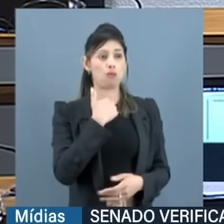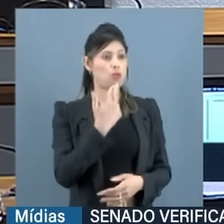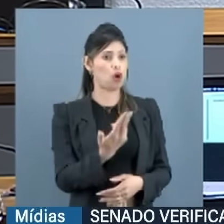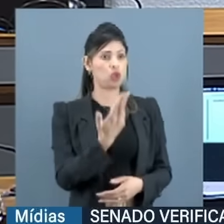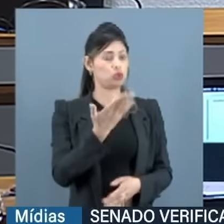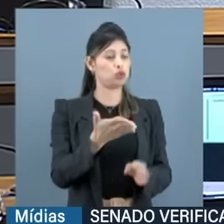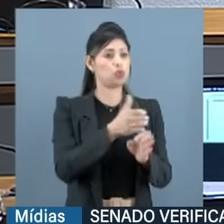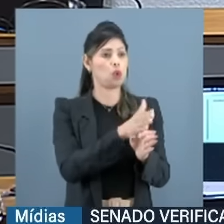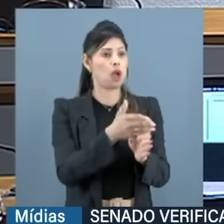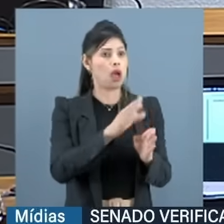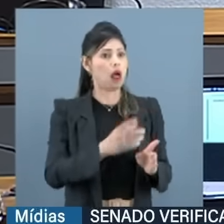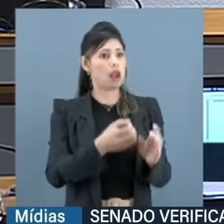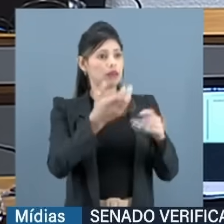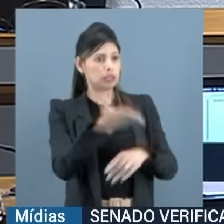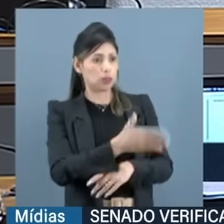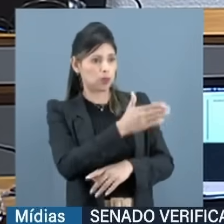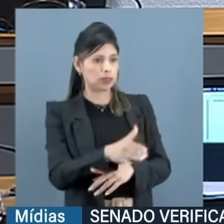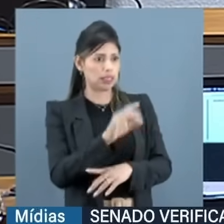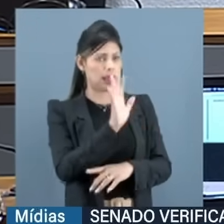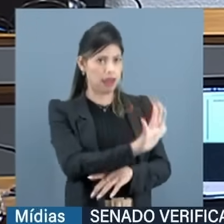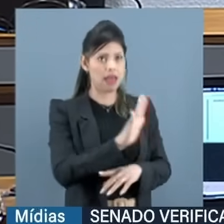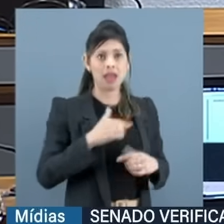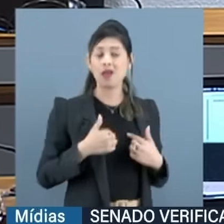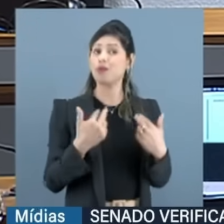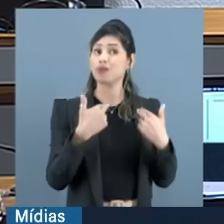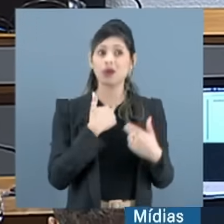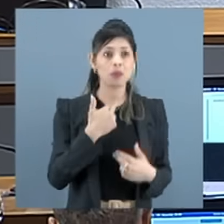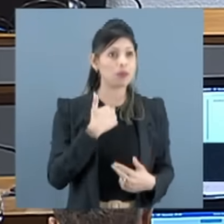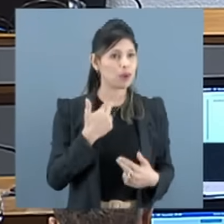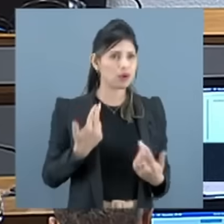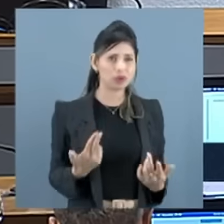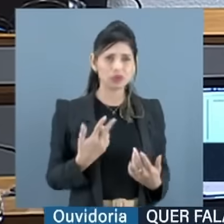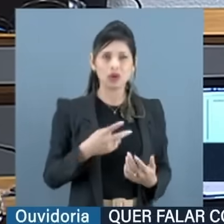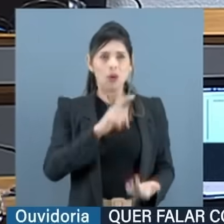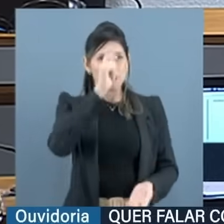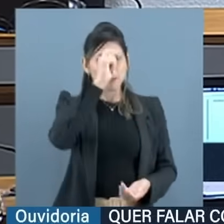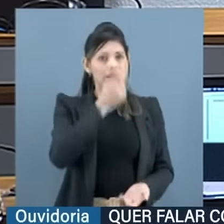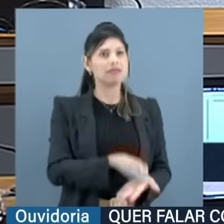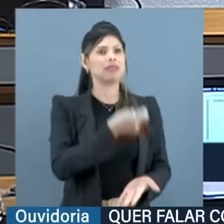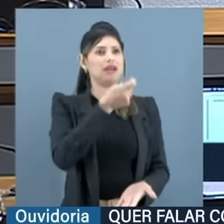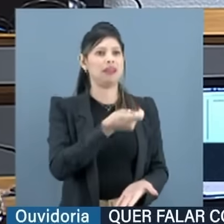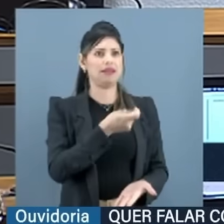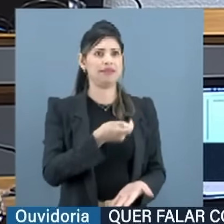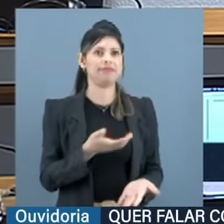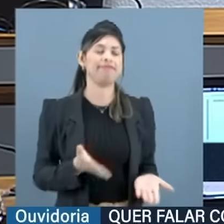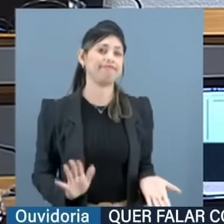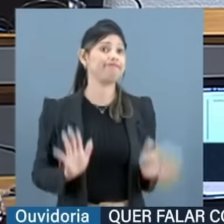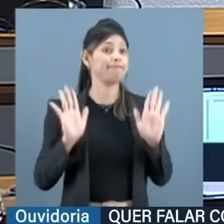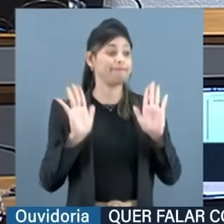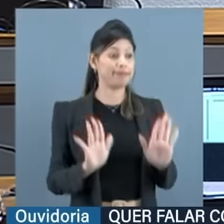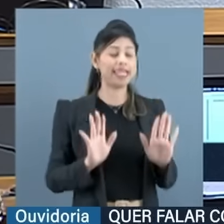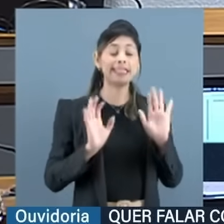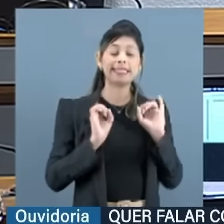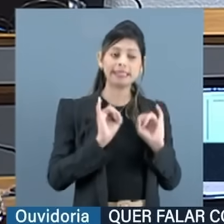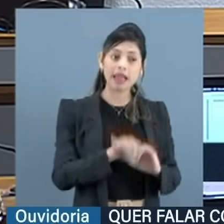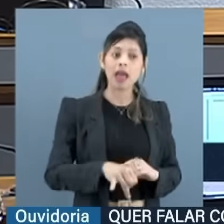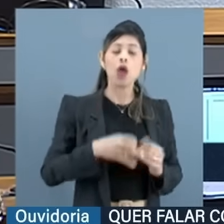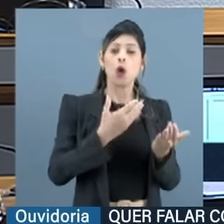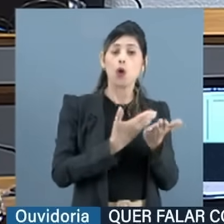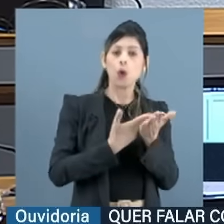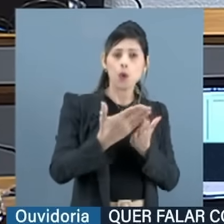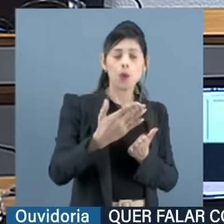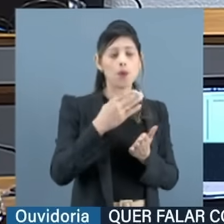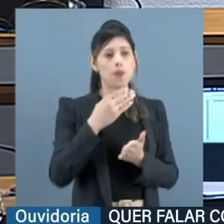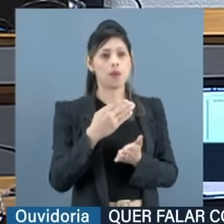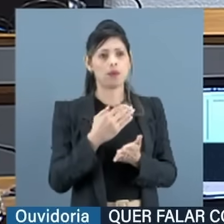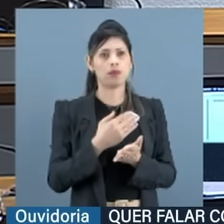não posso me arvorar a tomar para mim poderes que eu não tenho esse hábito. Agora, se são princípios e Vossa Excelência entende que os